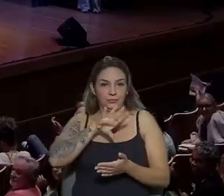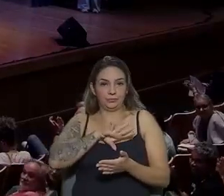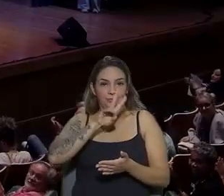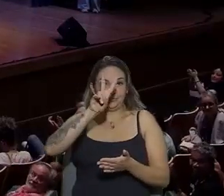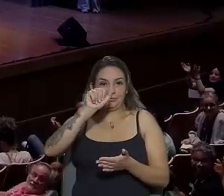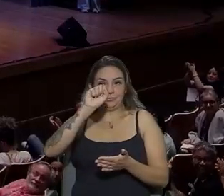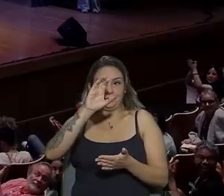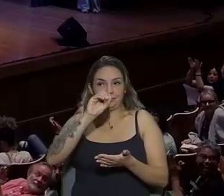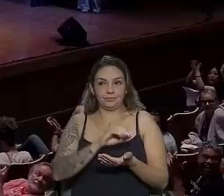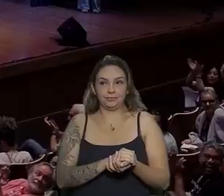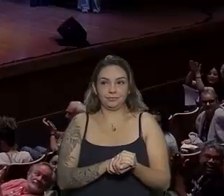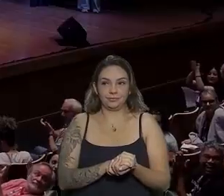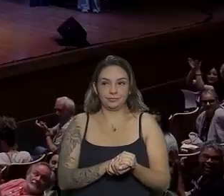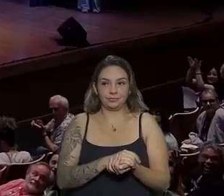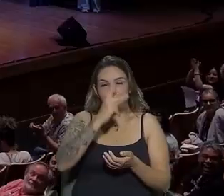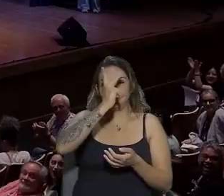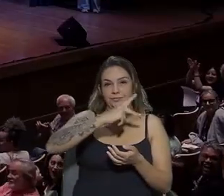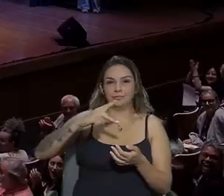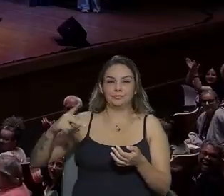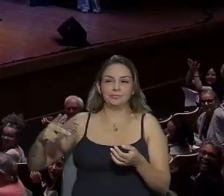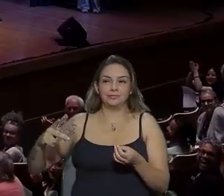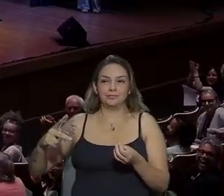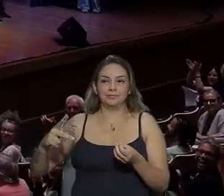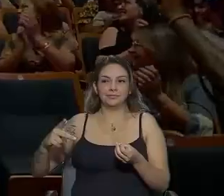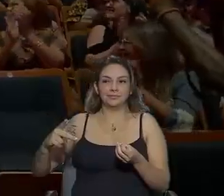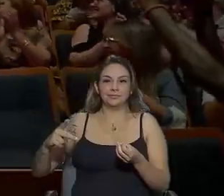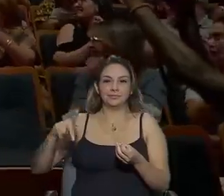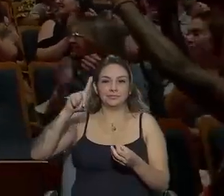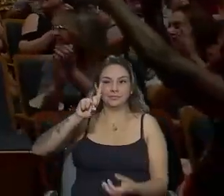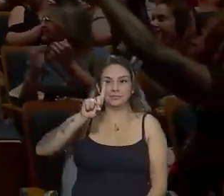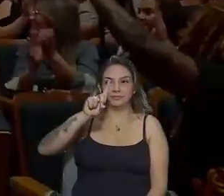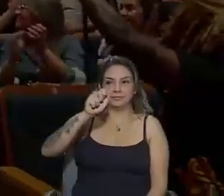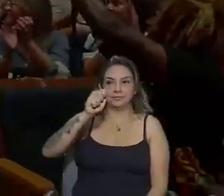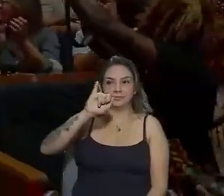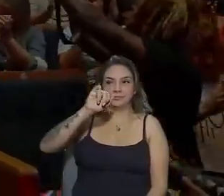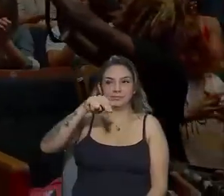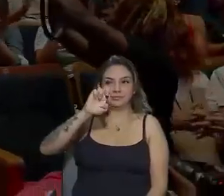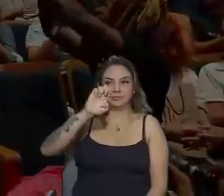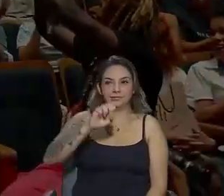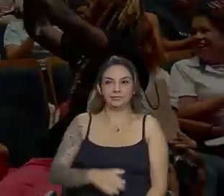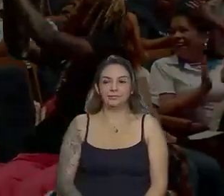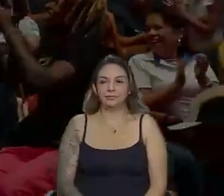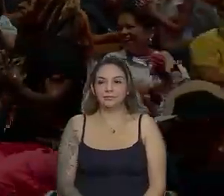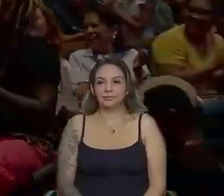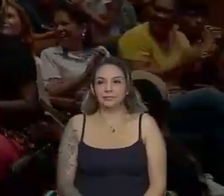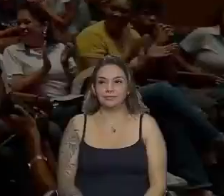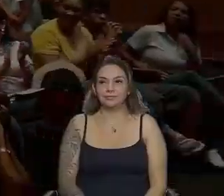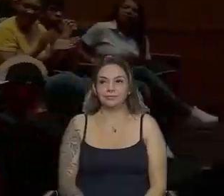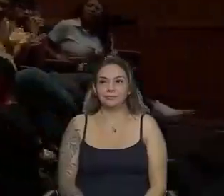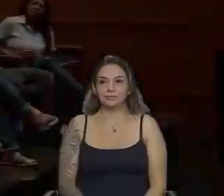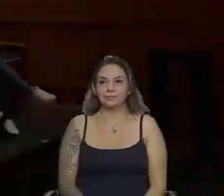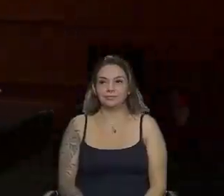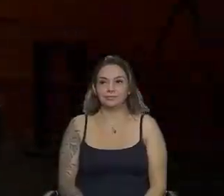Vasco Santos. E a sua professora é a Daiane dos Reis Teodoro. E